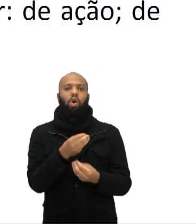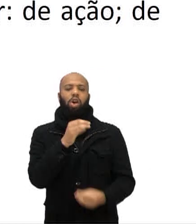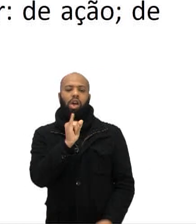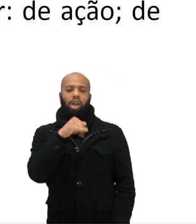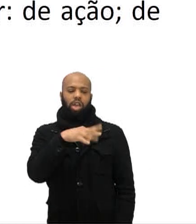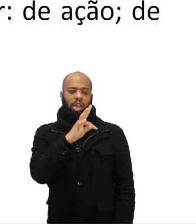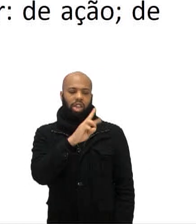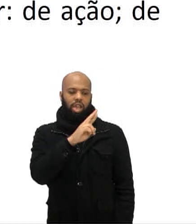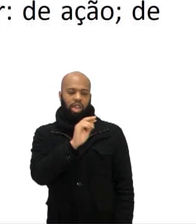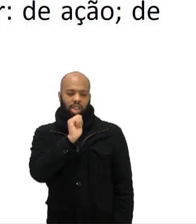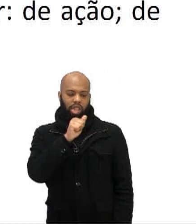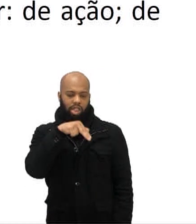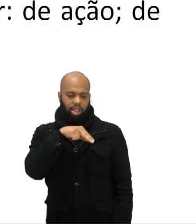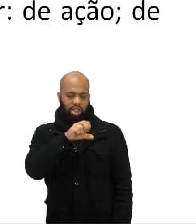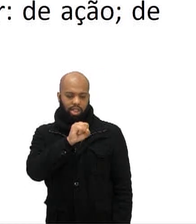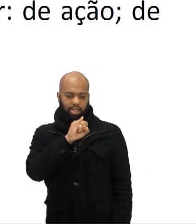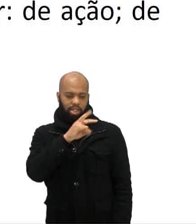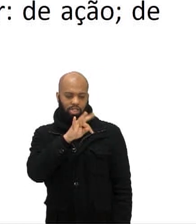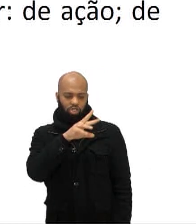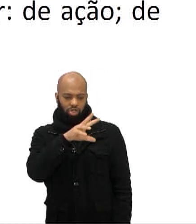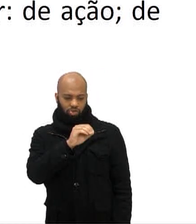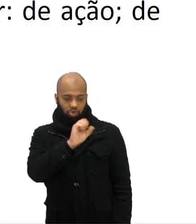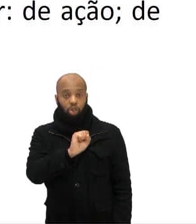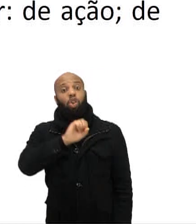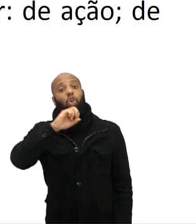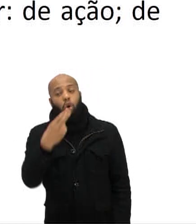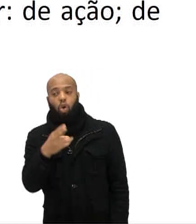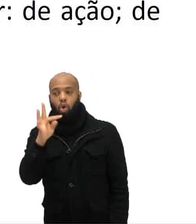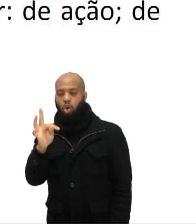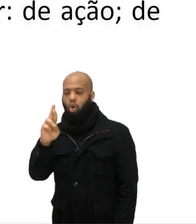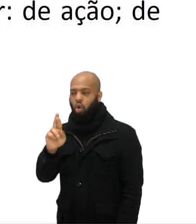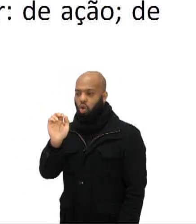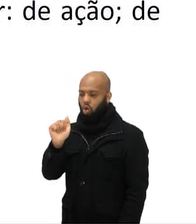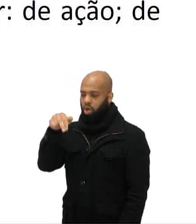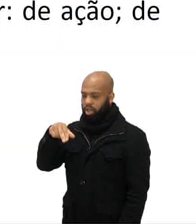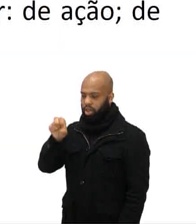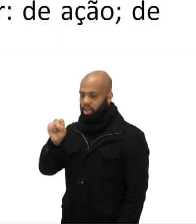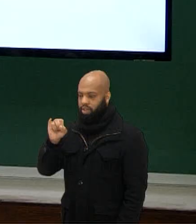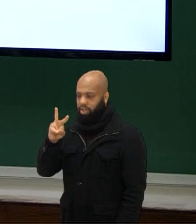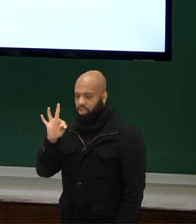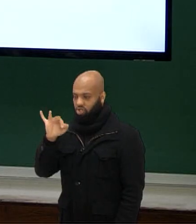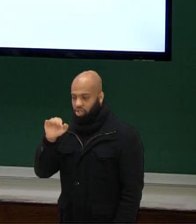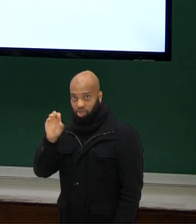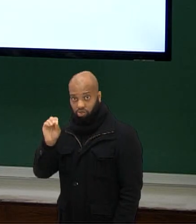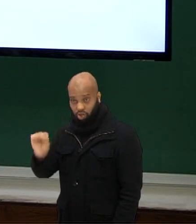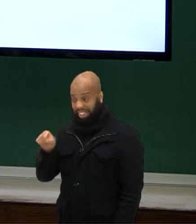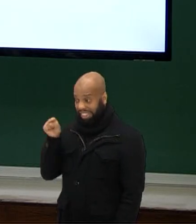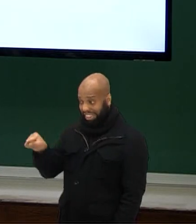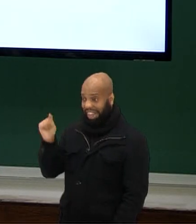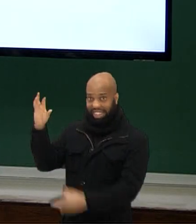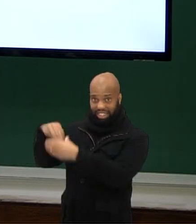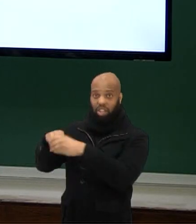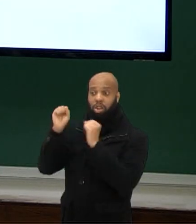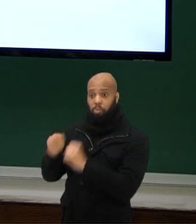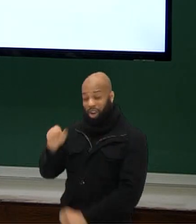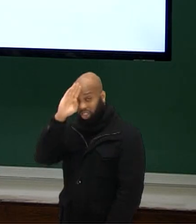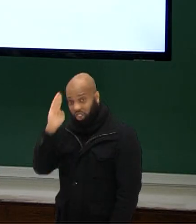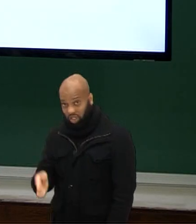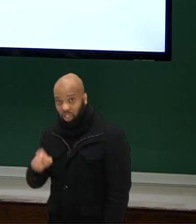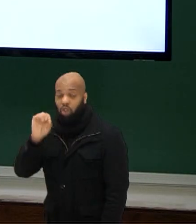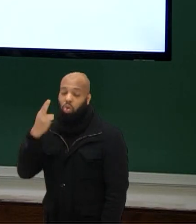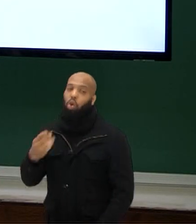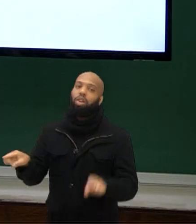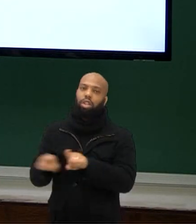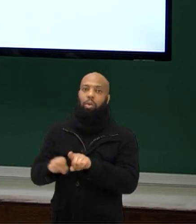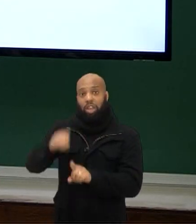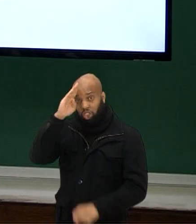intransitivos ou transitivos. Dentro dos transitivos, ele pode ser tanto transitivo direto